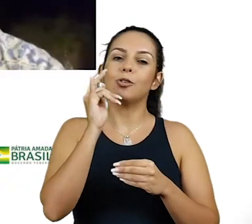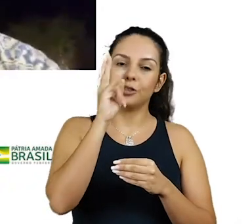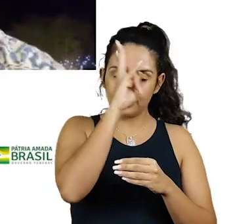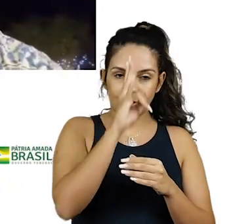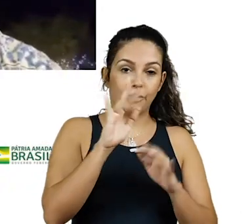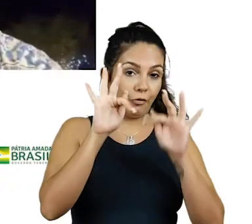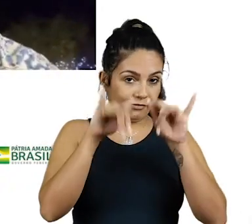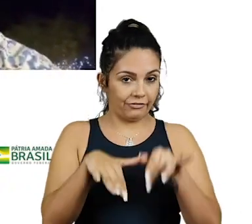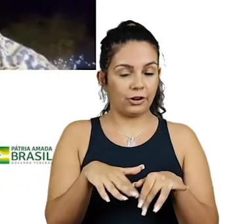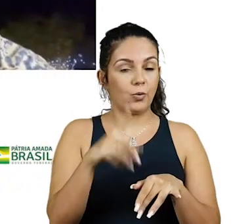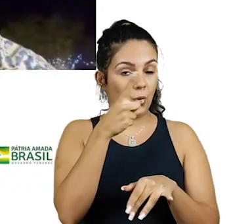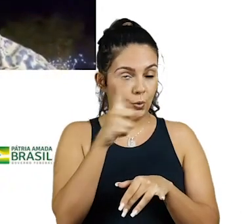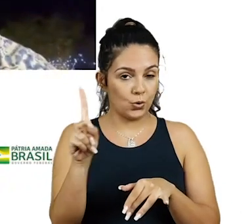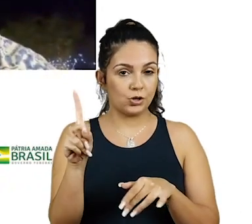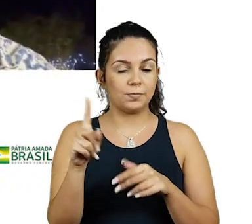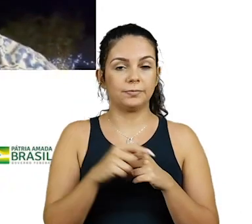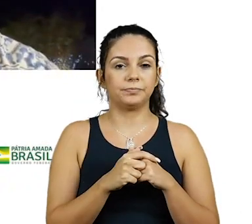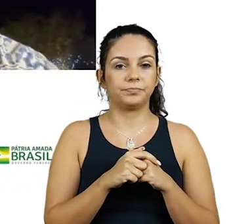no finalzinho, o